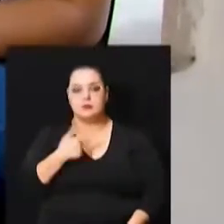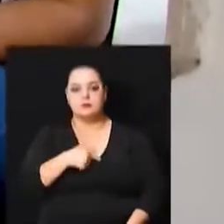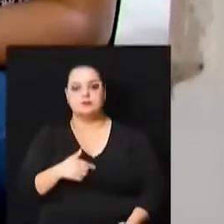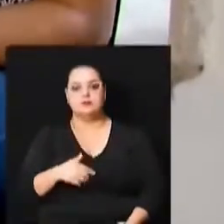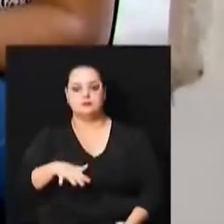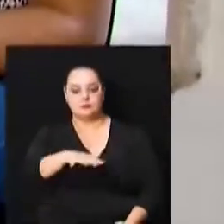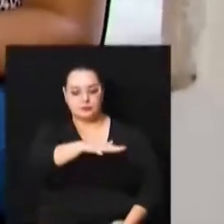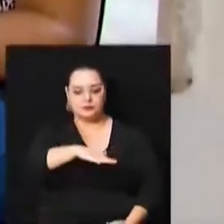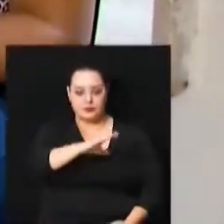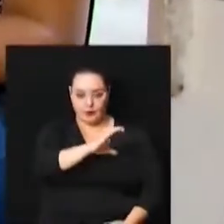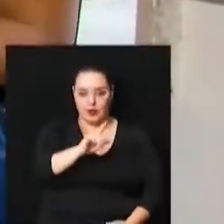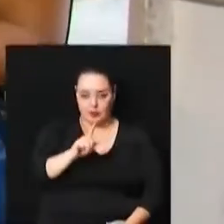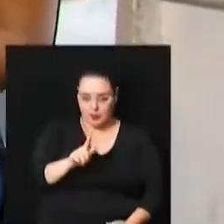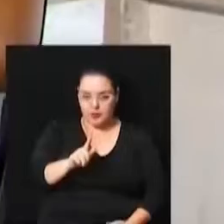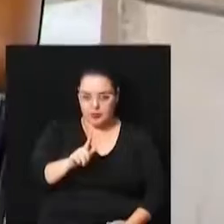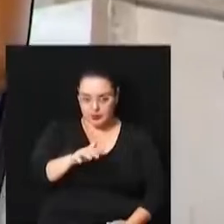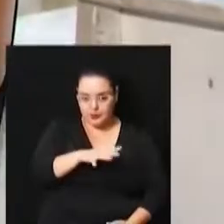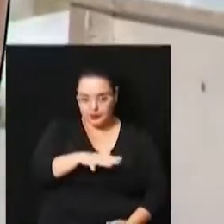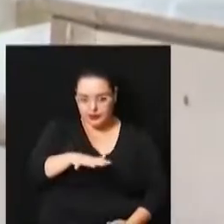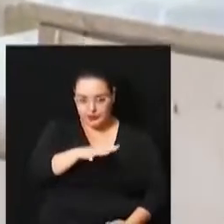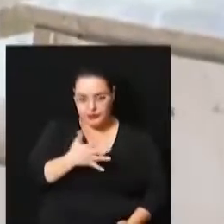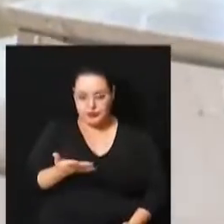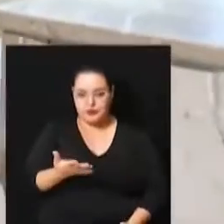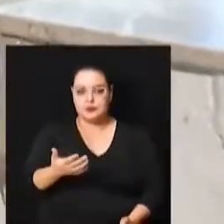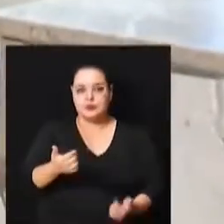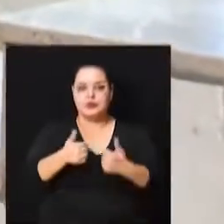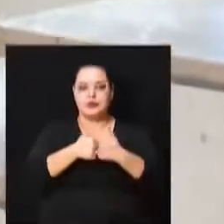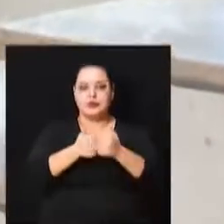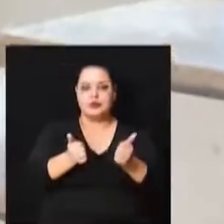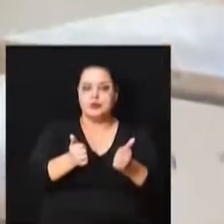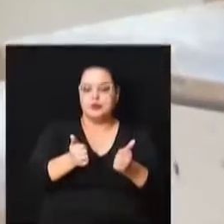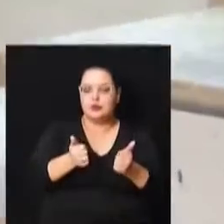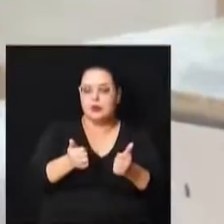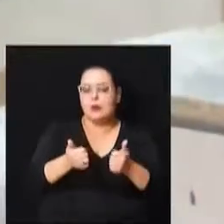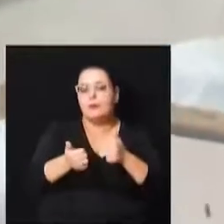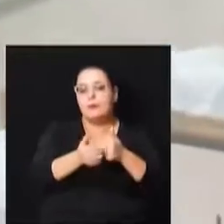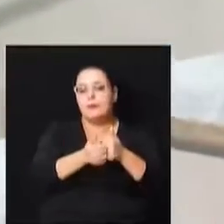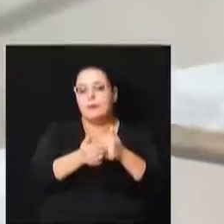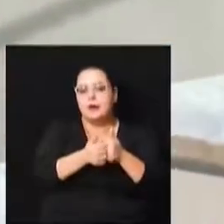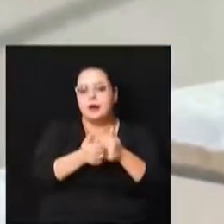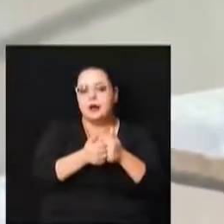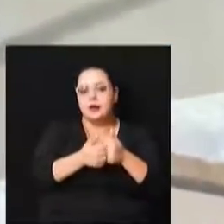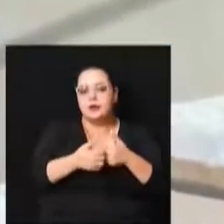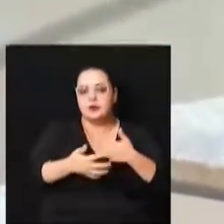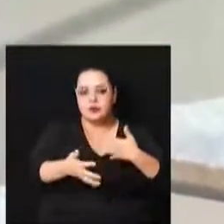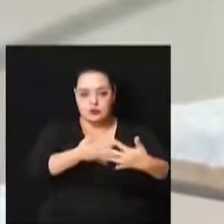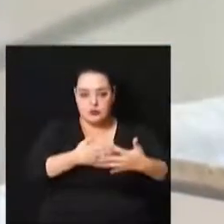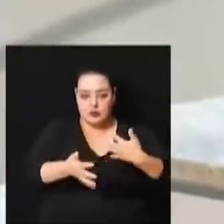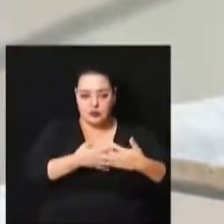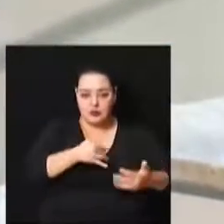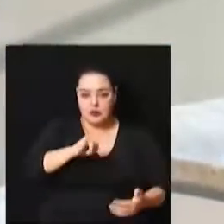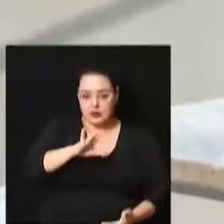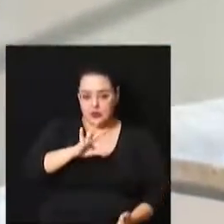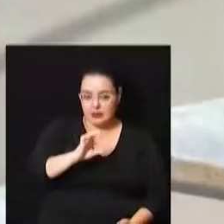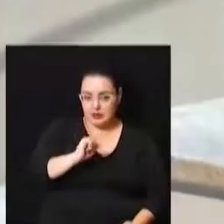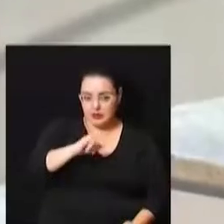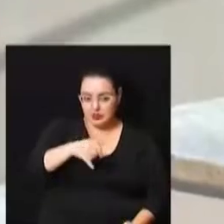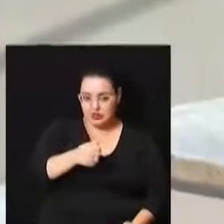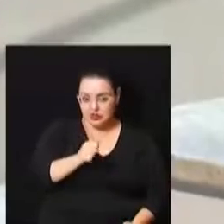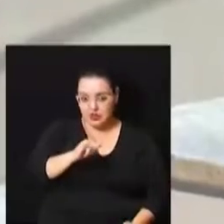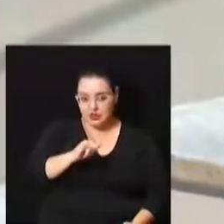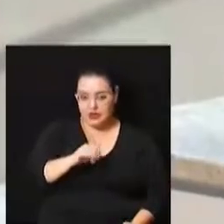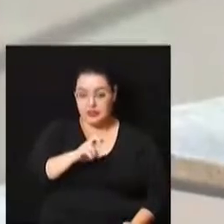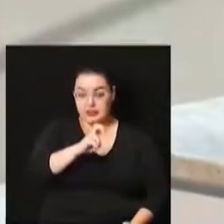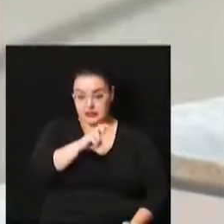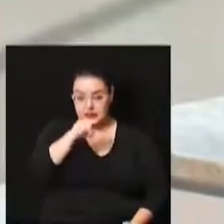moro aqui na região do Campo Grande e eu pegava o ônibus ali perto no terminal Itajaí, na verdade. O ônibus saía às